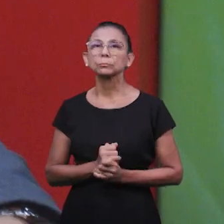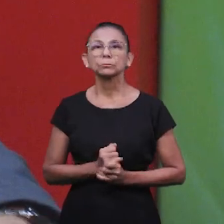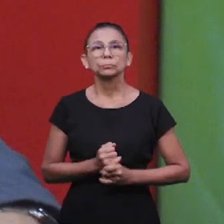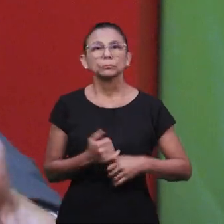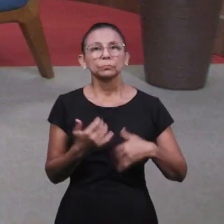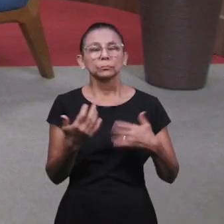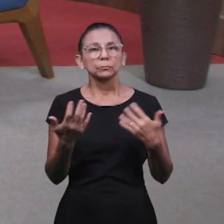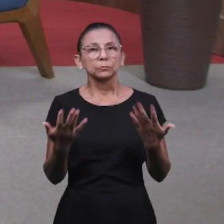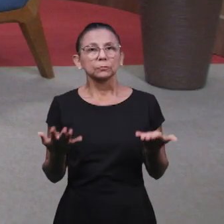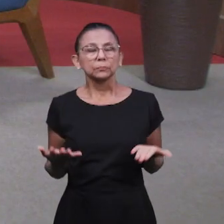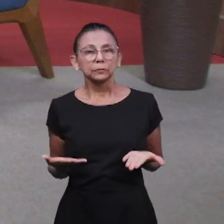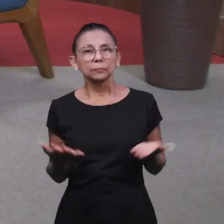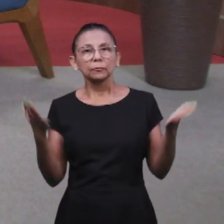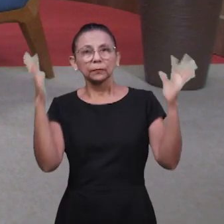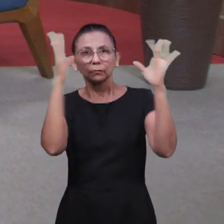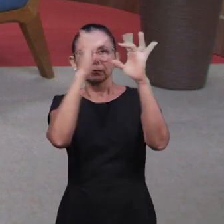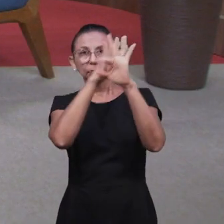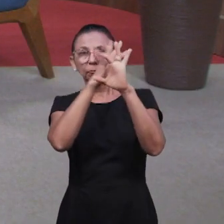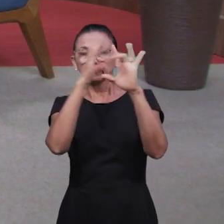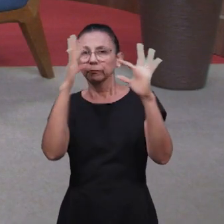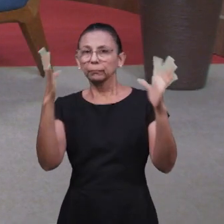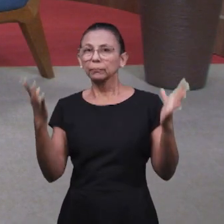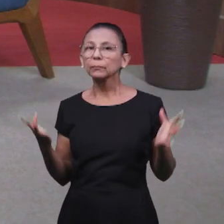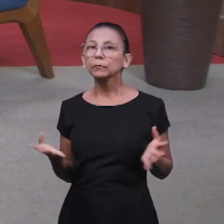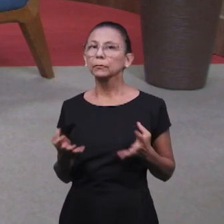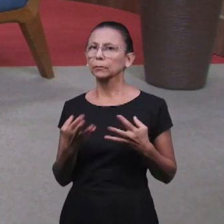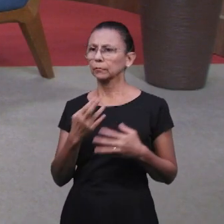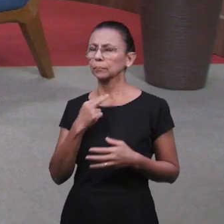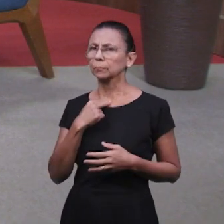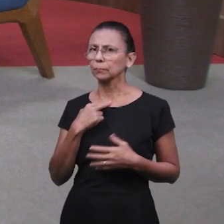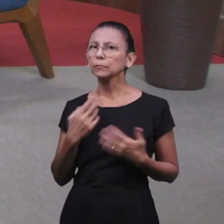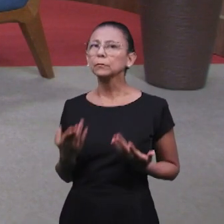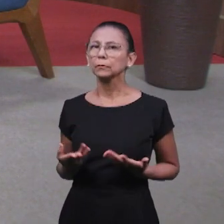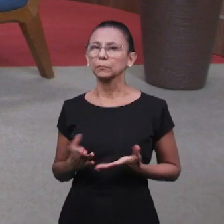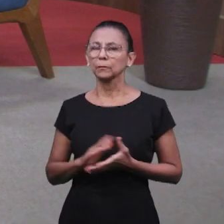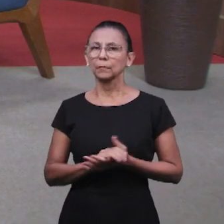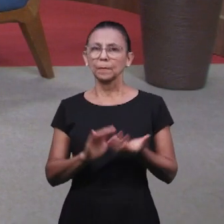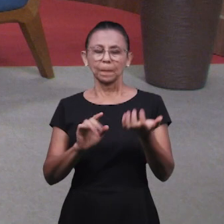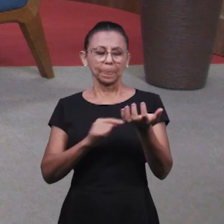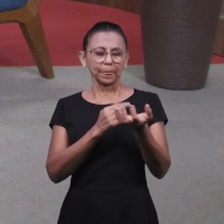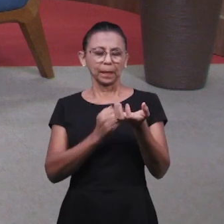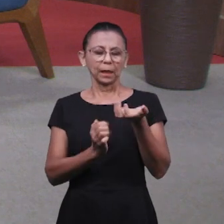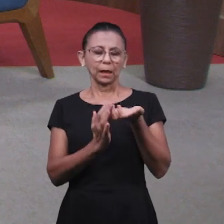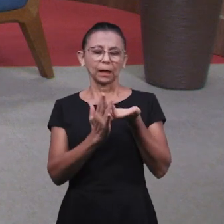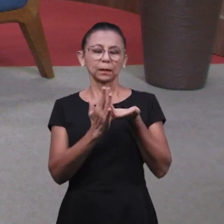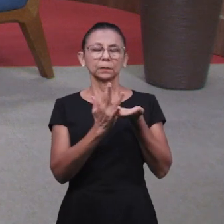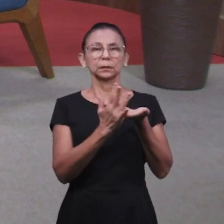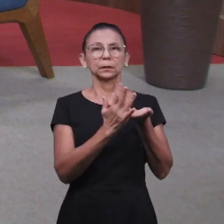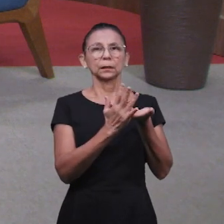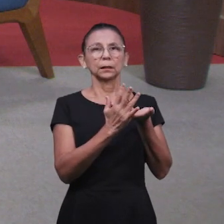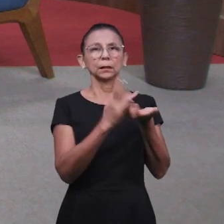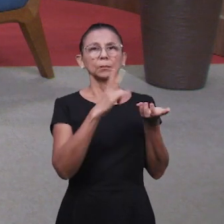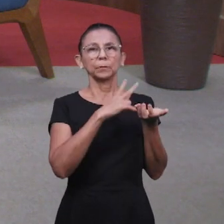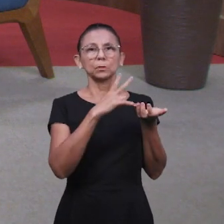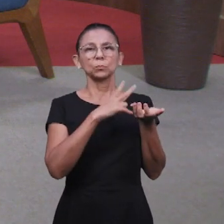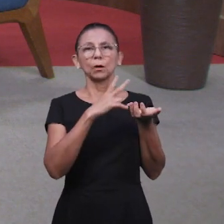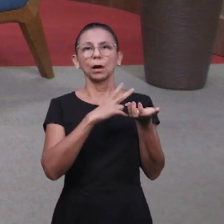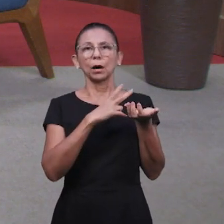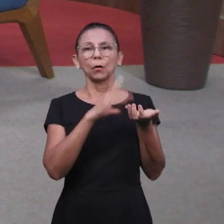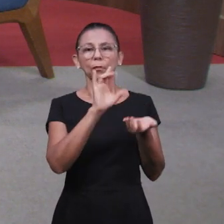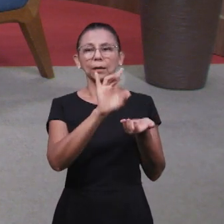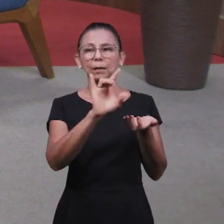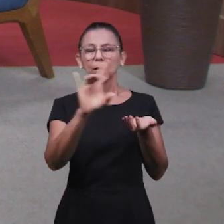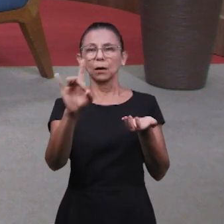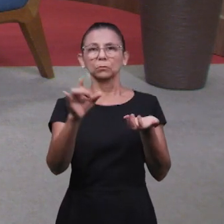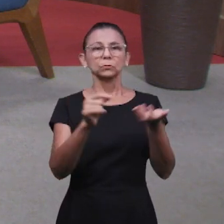grande da parte do homem. De cada um. De cada um. Cada uma tinha sua candeia. É individual. Cada